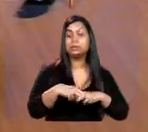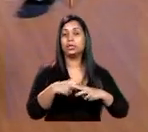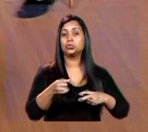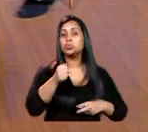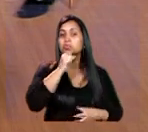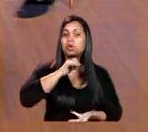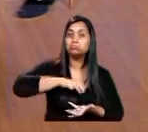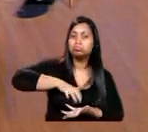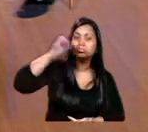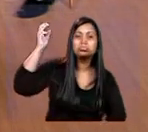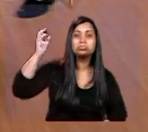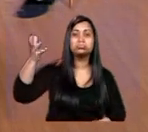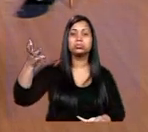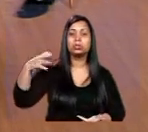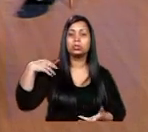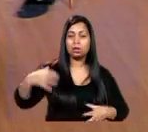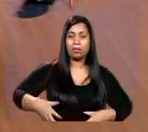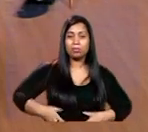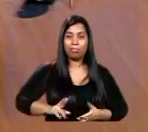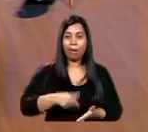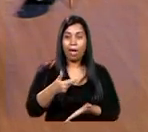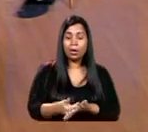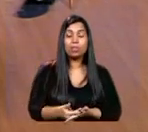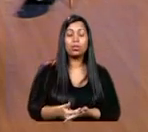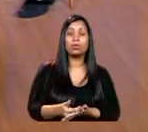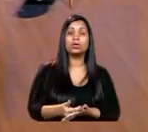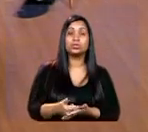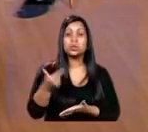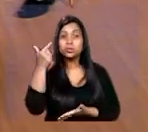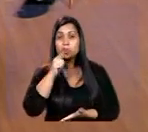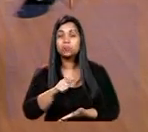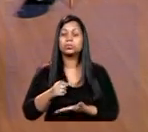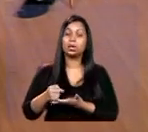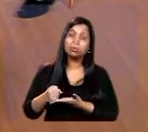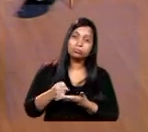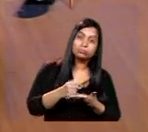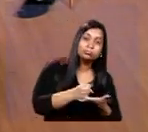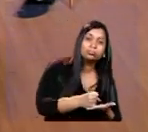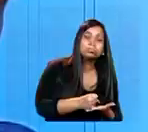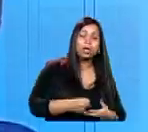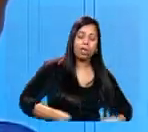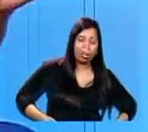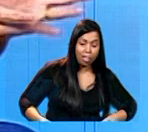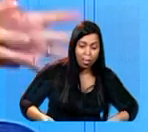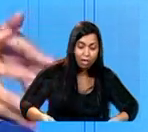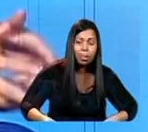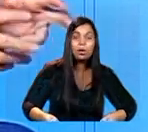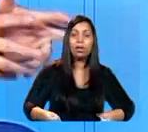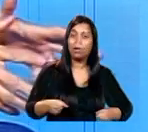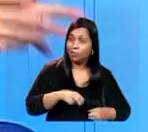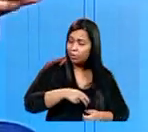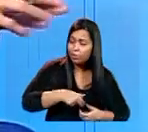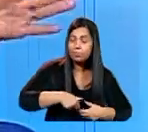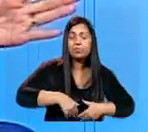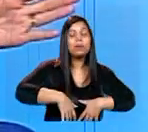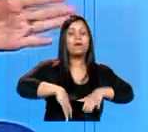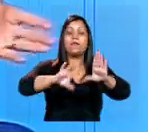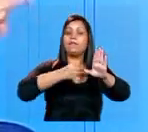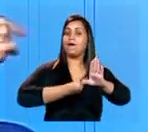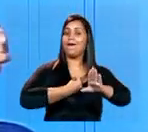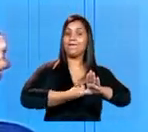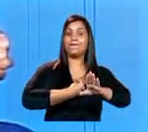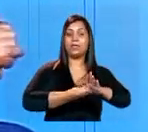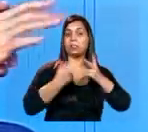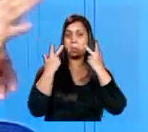um acidente, ou um idoso que sofreu a fratura de fêmur, a gente consegue colocar ele deambulando, já com andador, tudo, e aí ele vai seguir